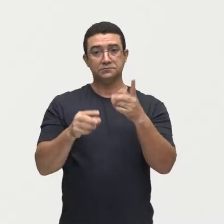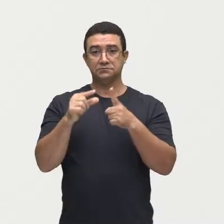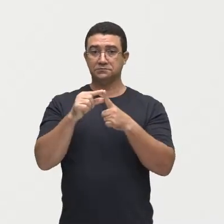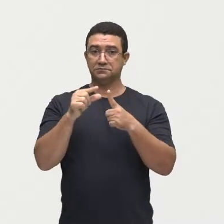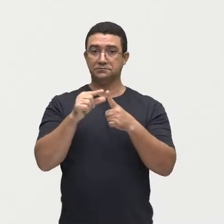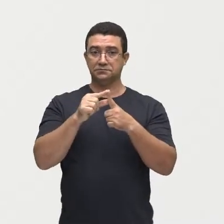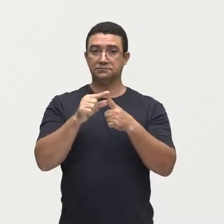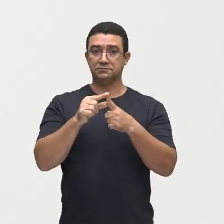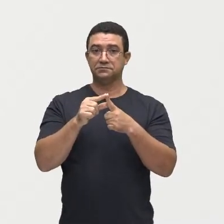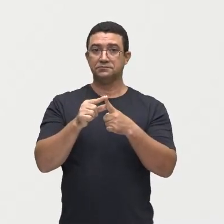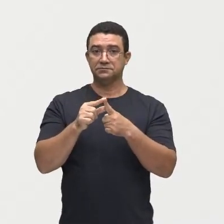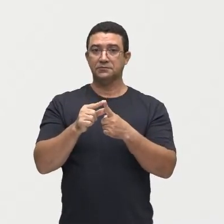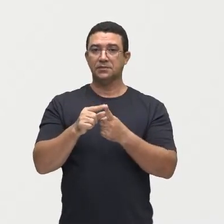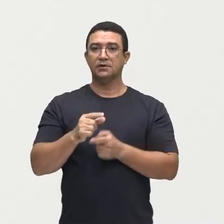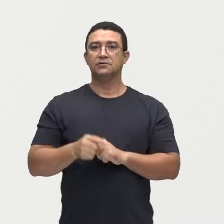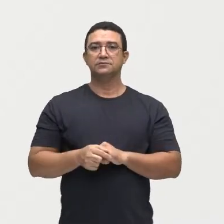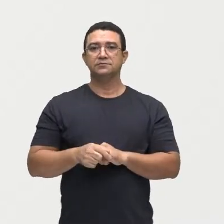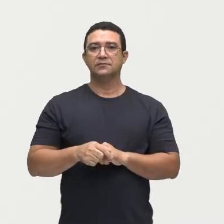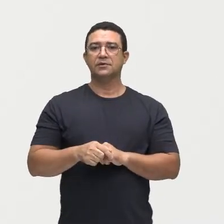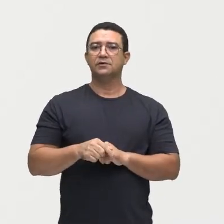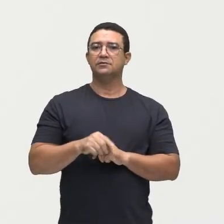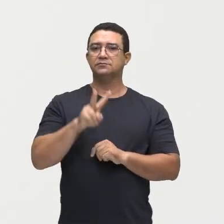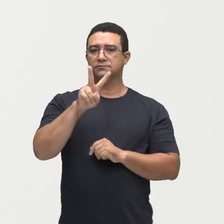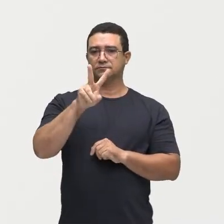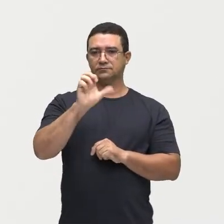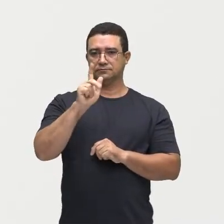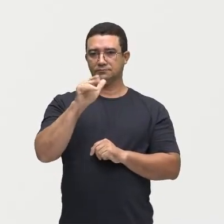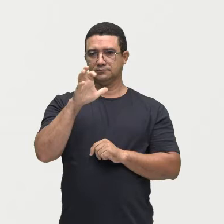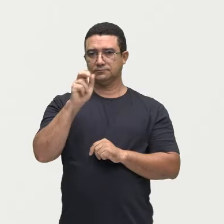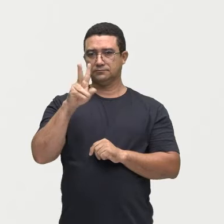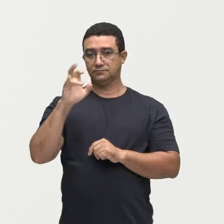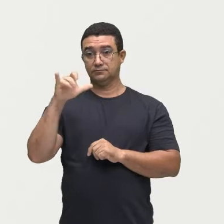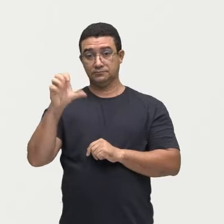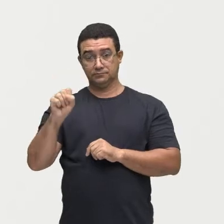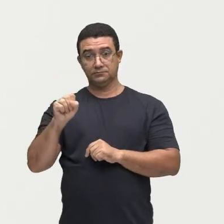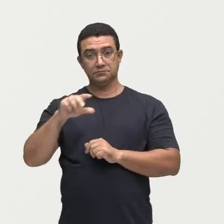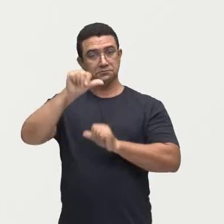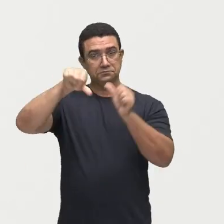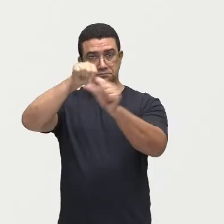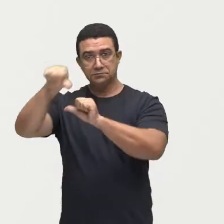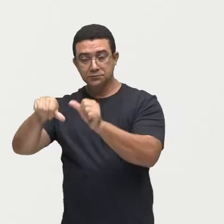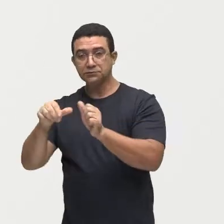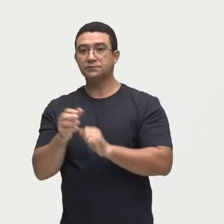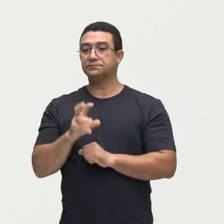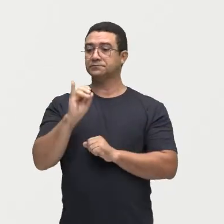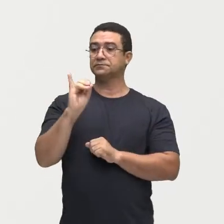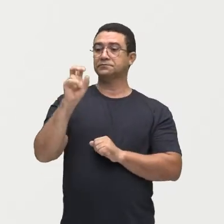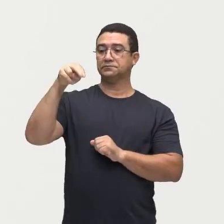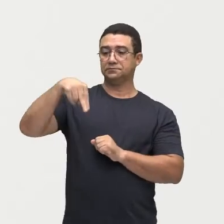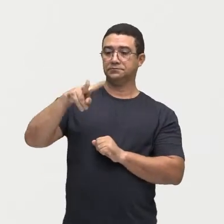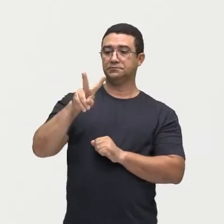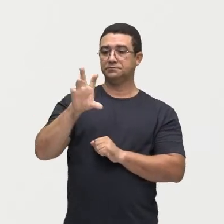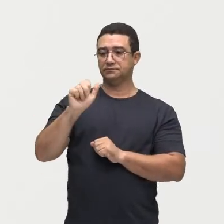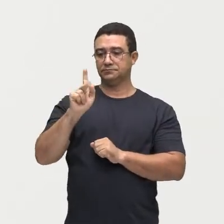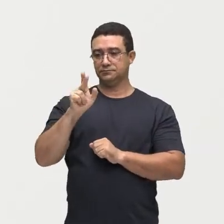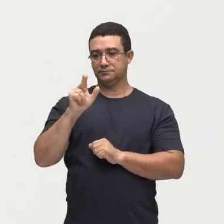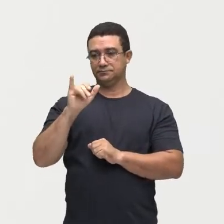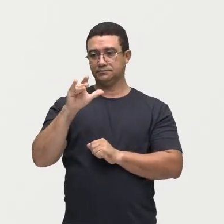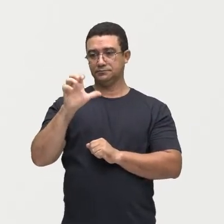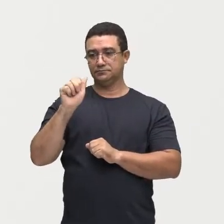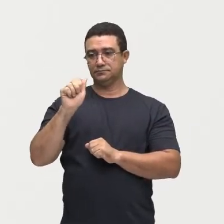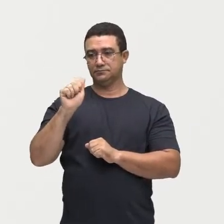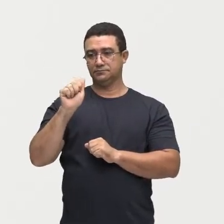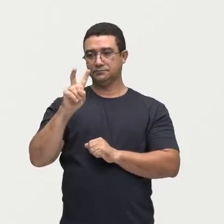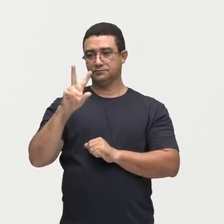nós temos esse prefixo I, é negação, que diz que não vai variar, ele não